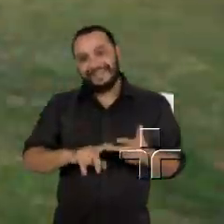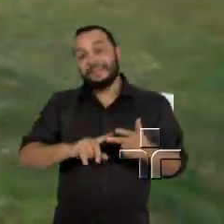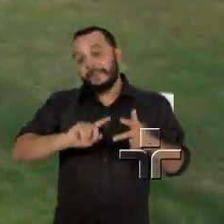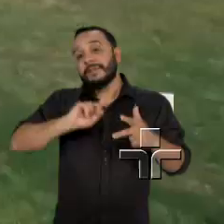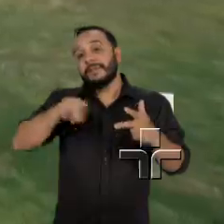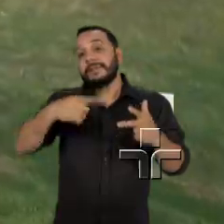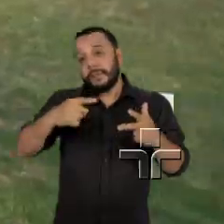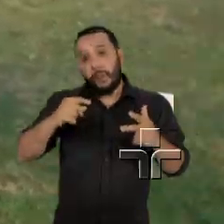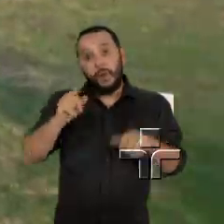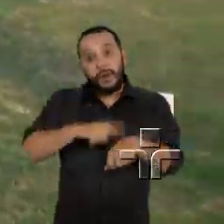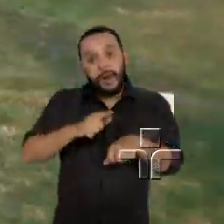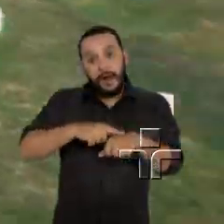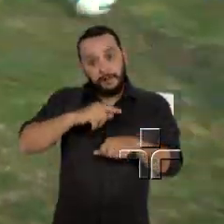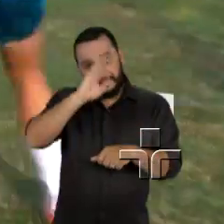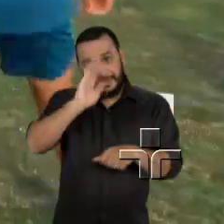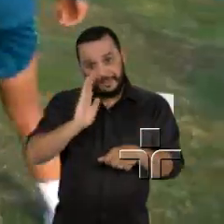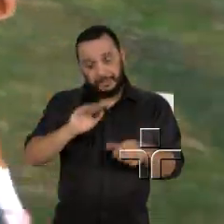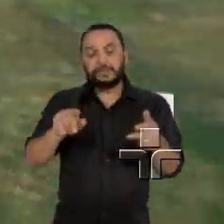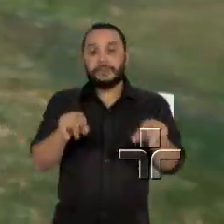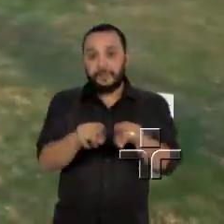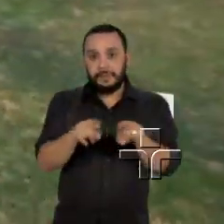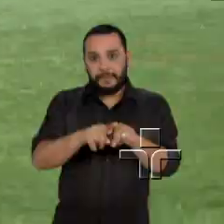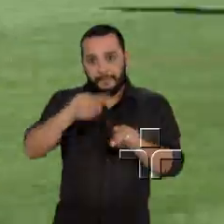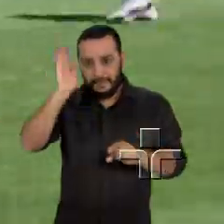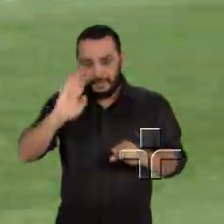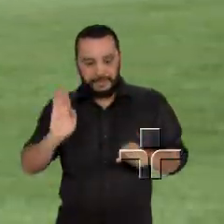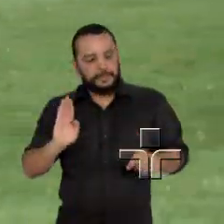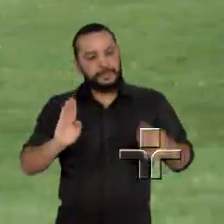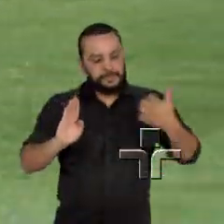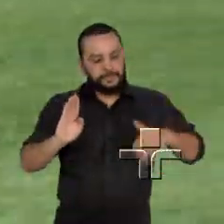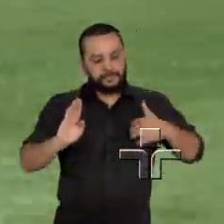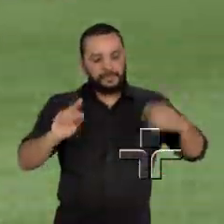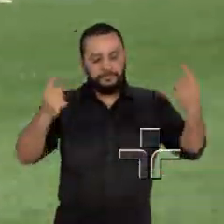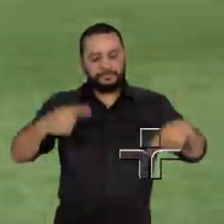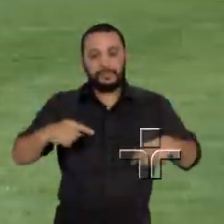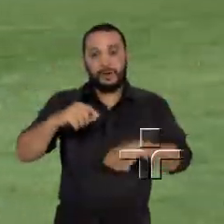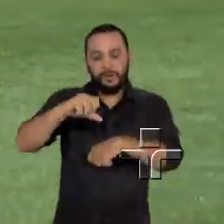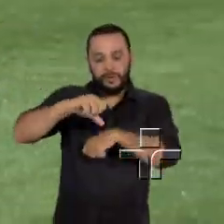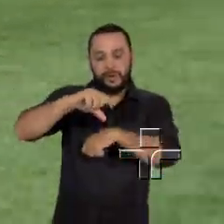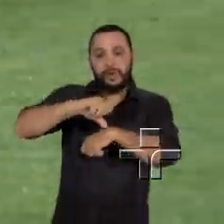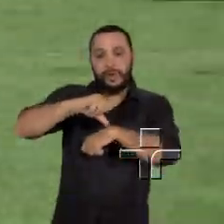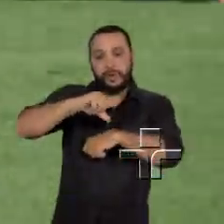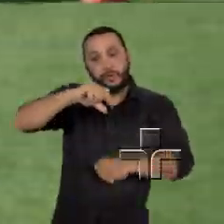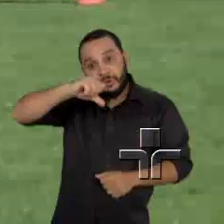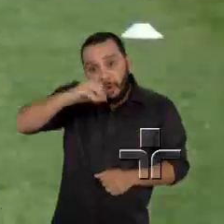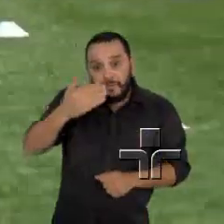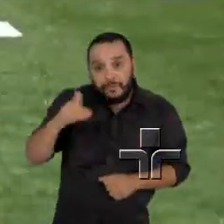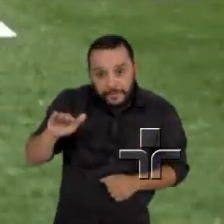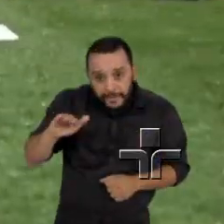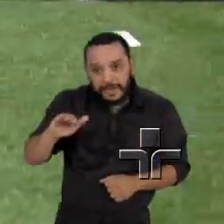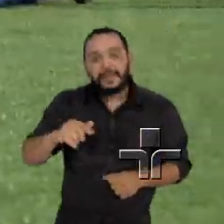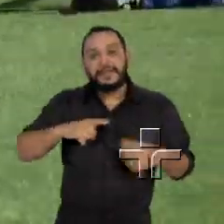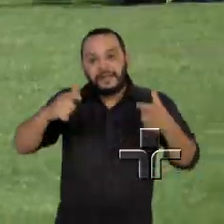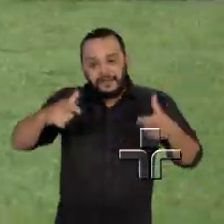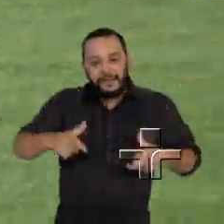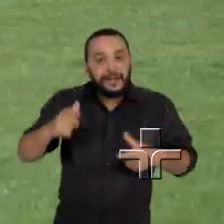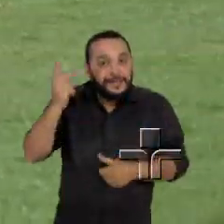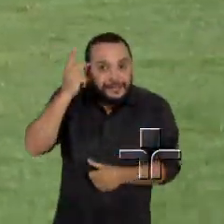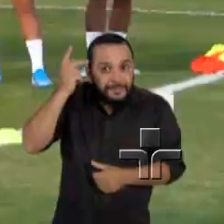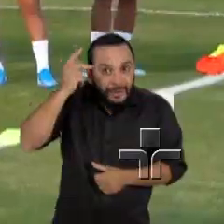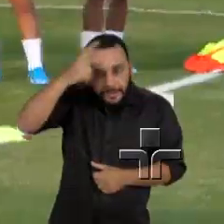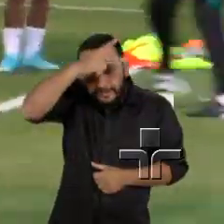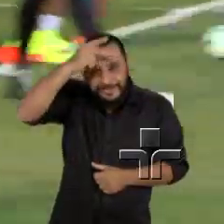em seguida Brasil e Argentina às 9h30. Quem vencer essa rodada no estádio do Pacaembu já está na